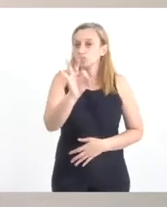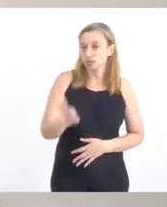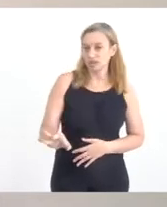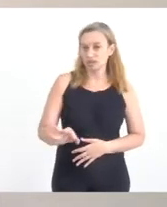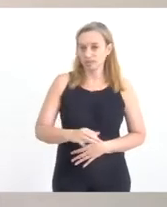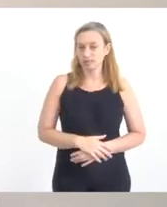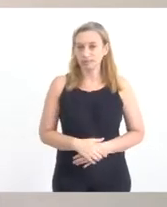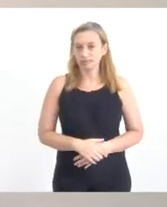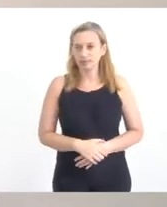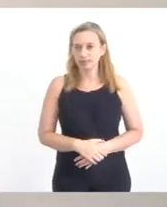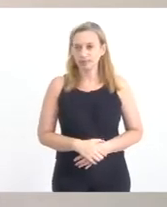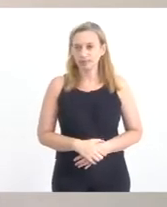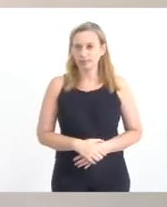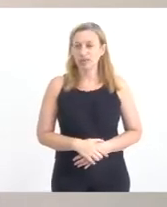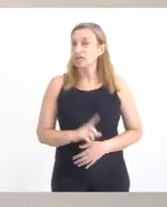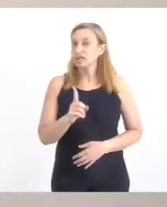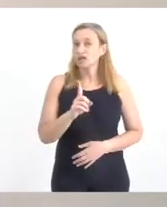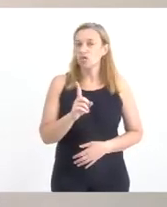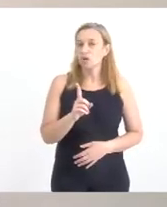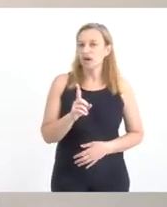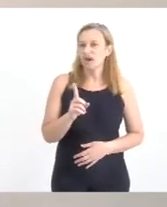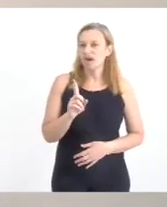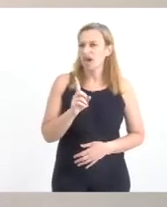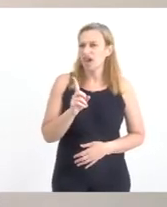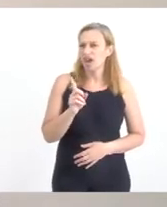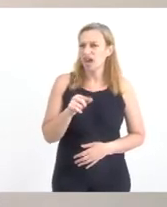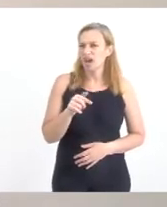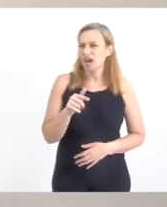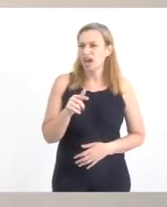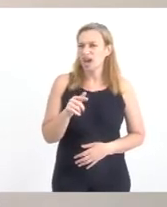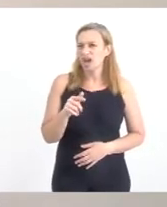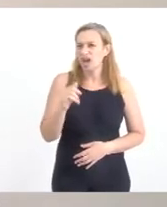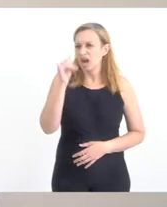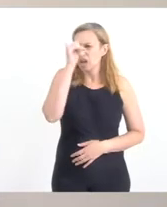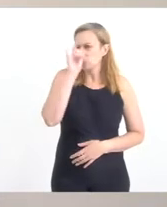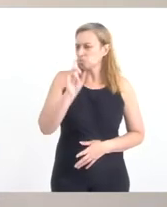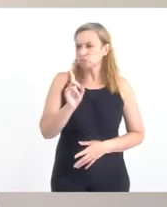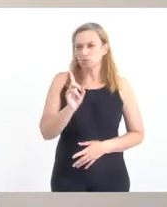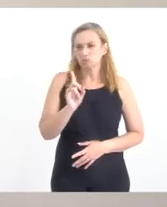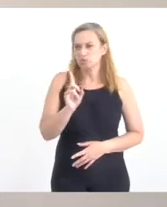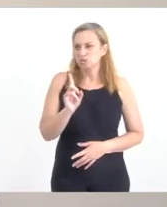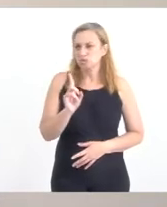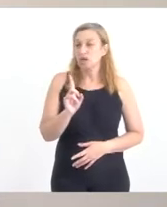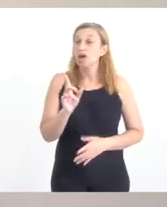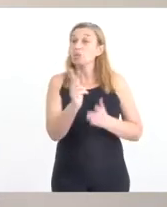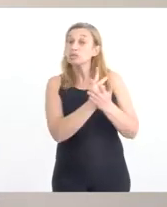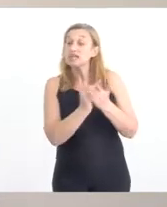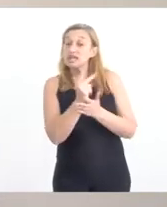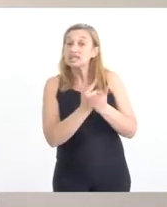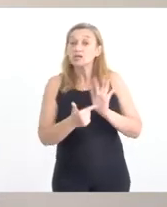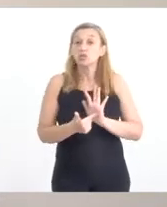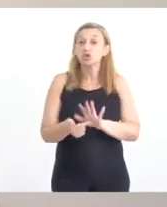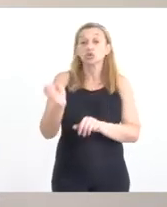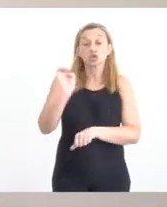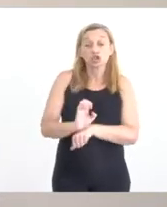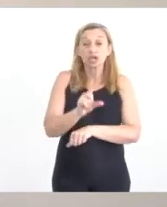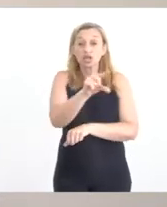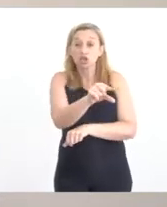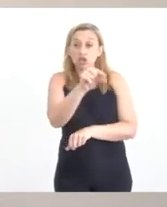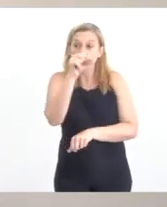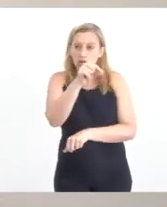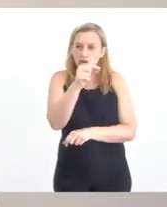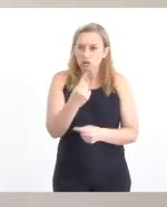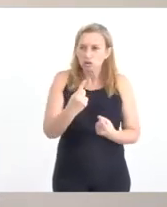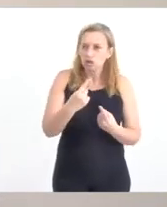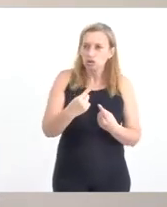por cento isso não é à toa isso é um desenho do Estado um desenho de um estado que escolhe